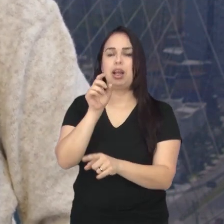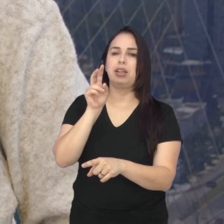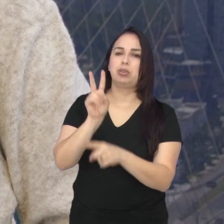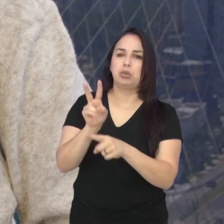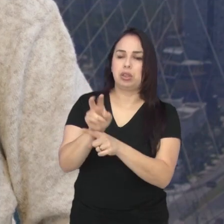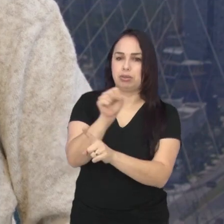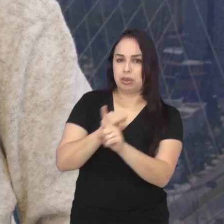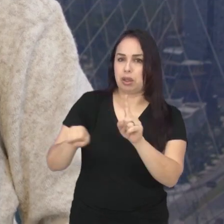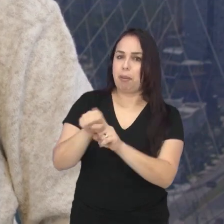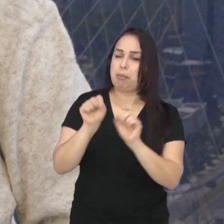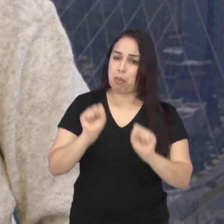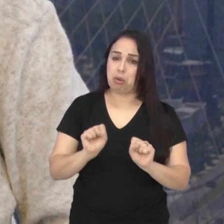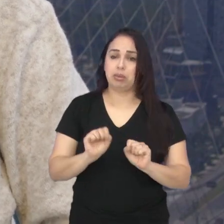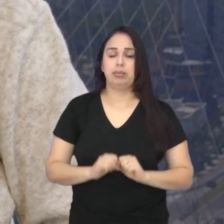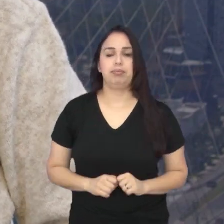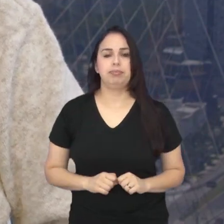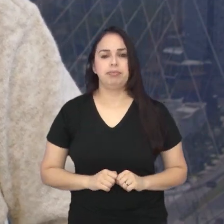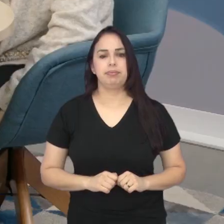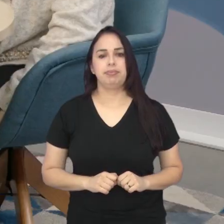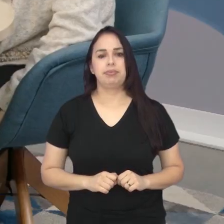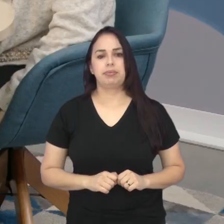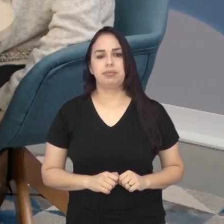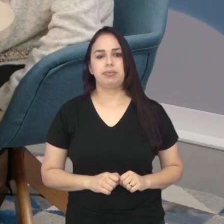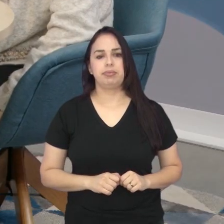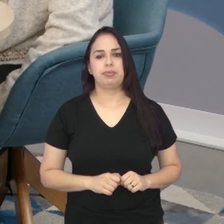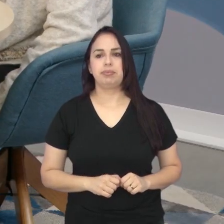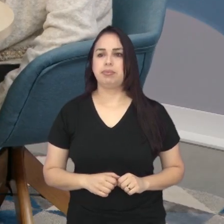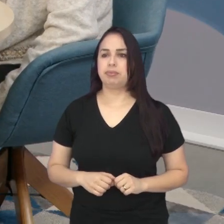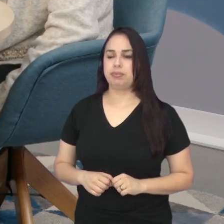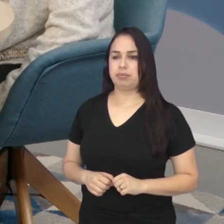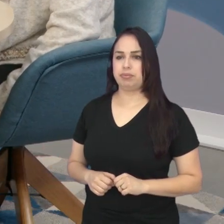assistência social municipal. Natália,